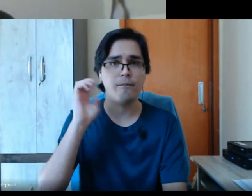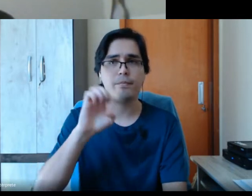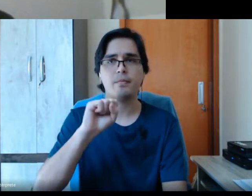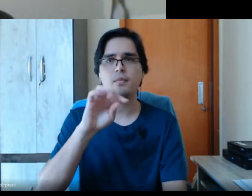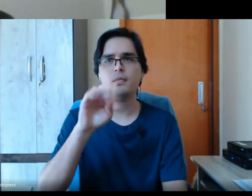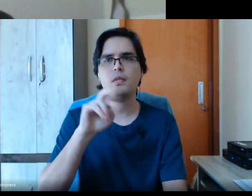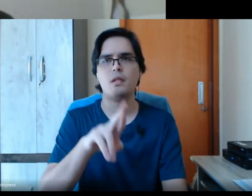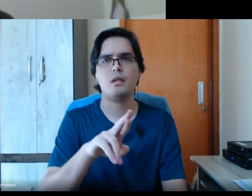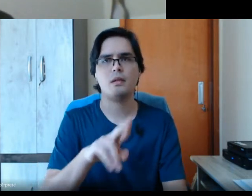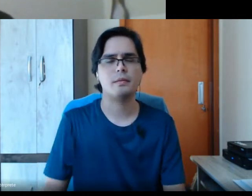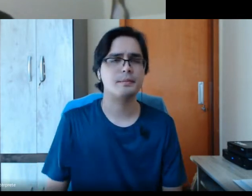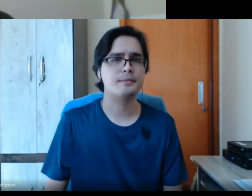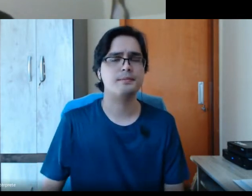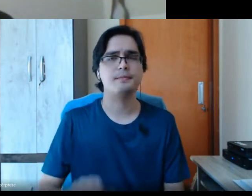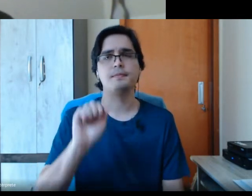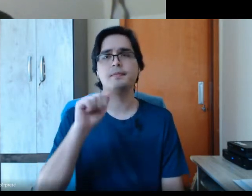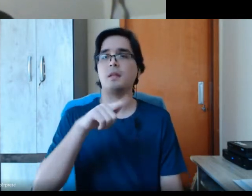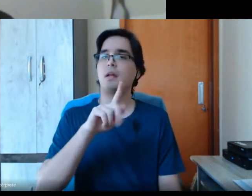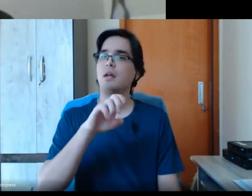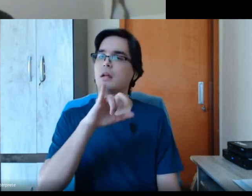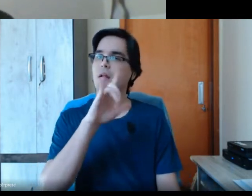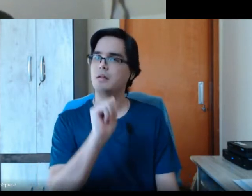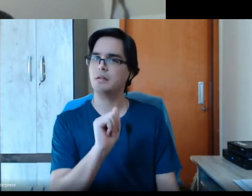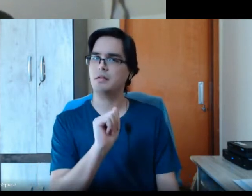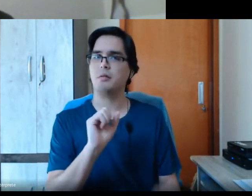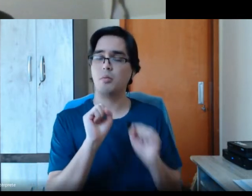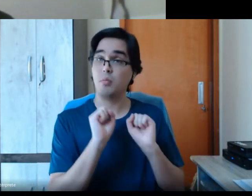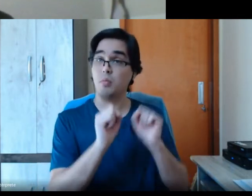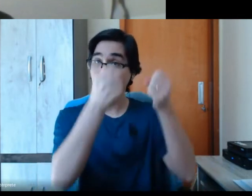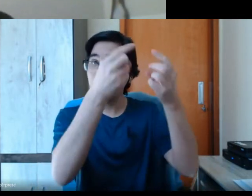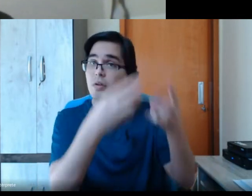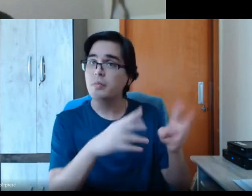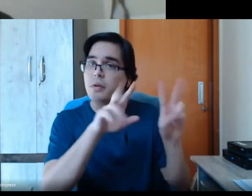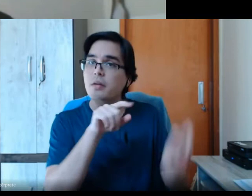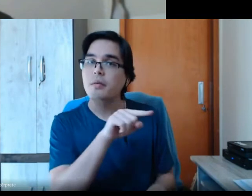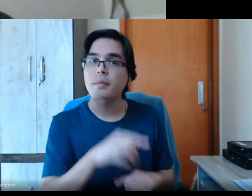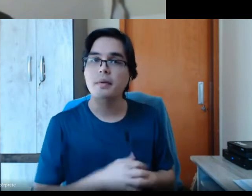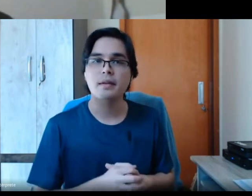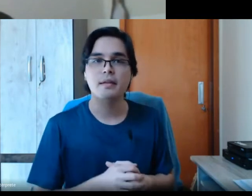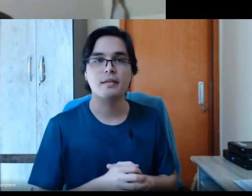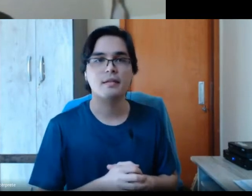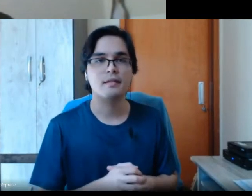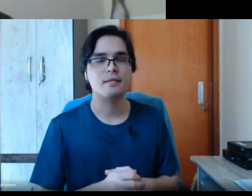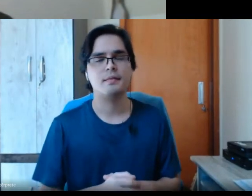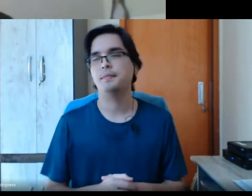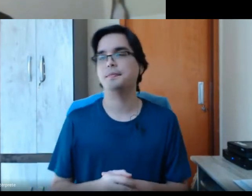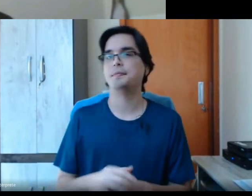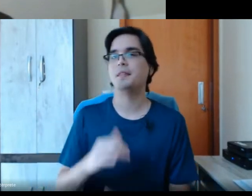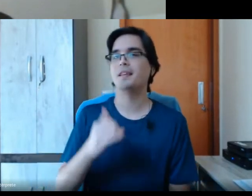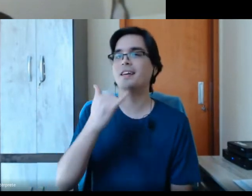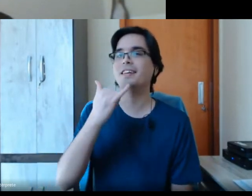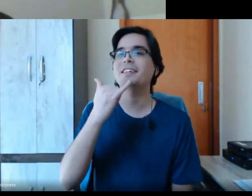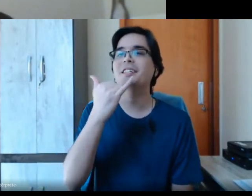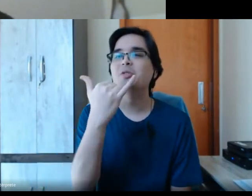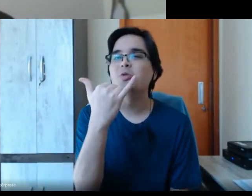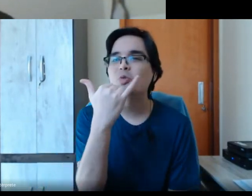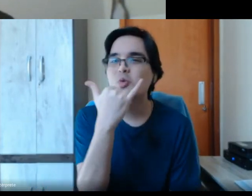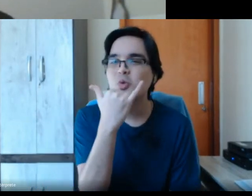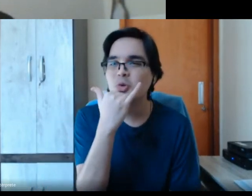isso é inviável pensando em ensino remoto. Então, quando a gente for realizar encontros ali síncronos, né, as aulas